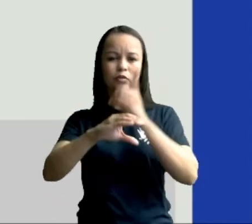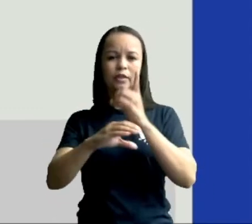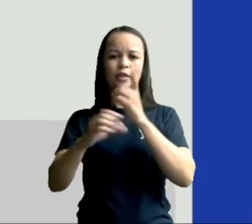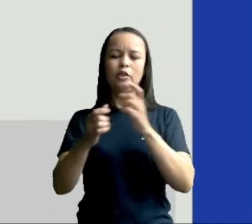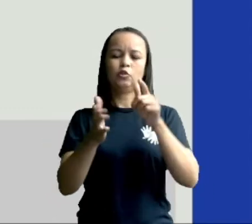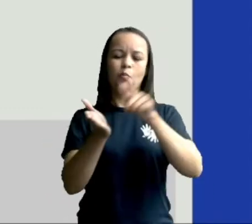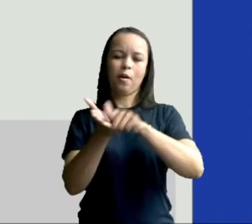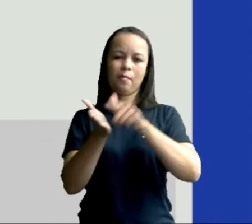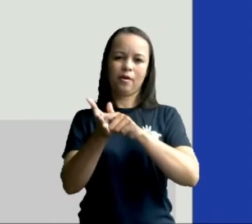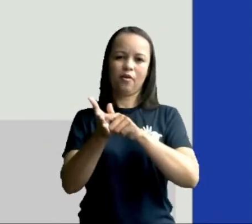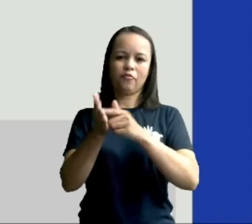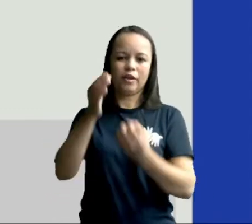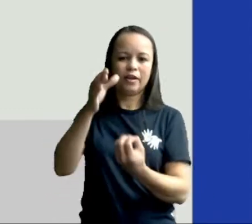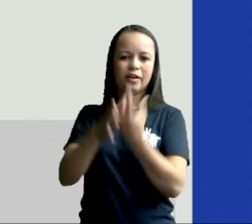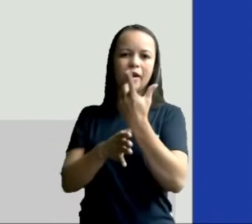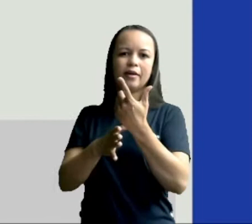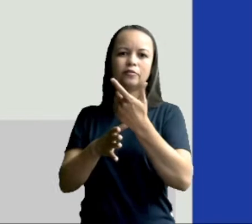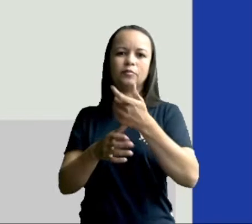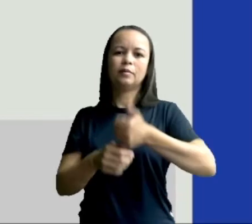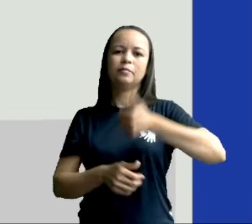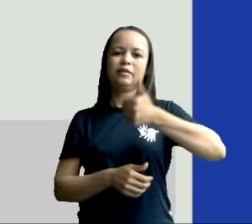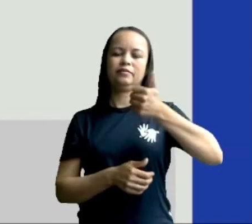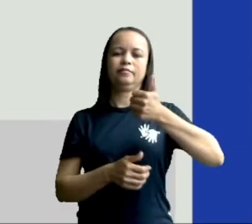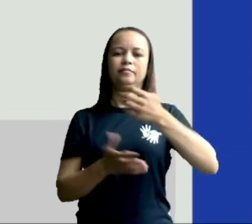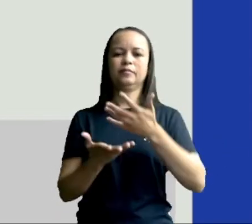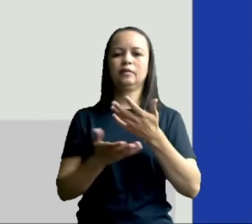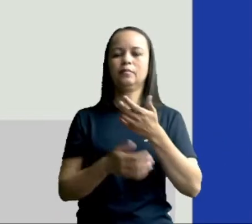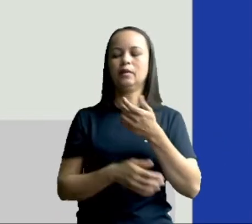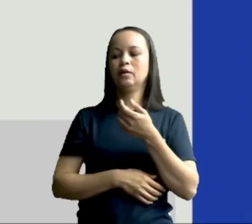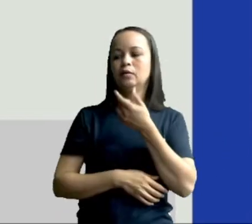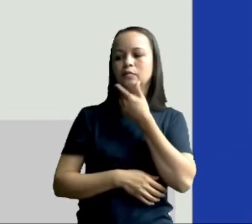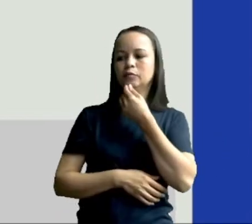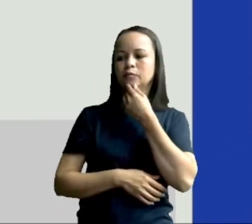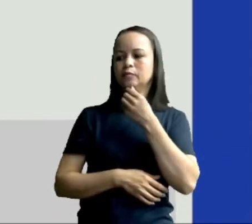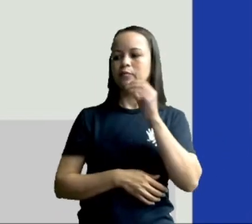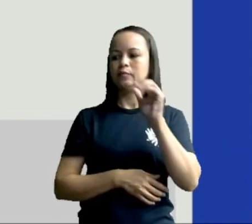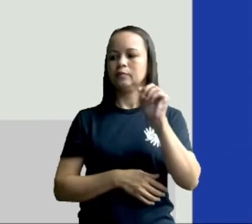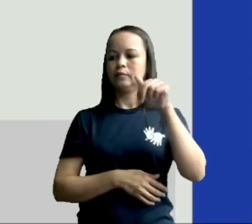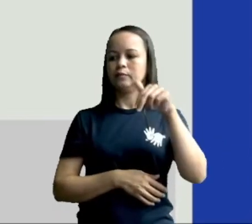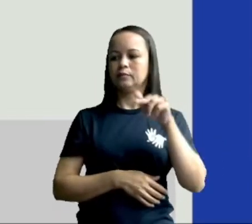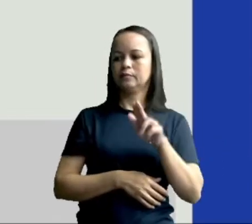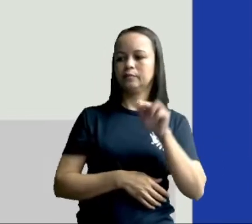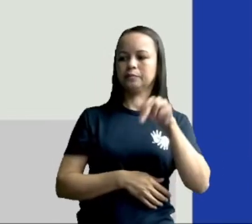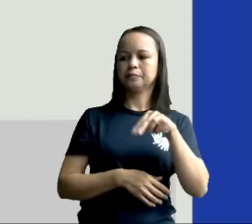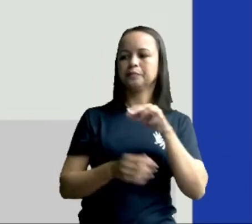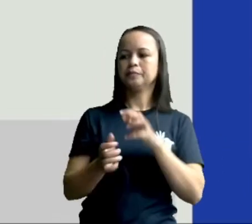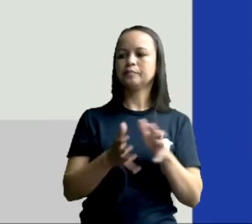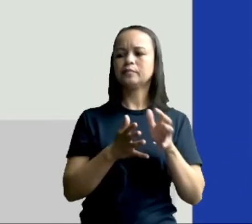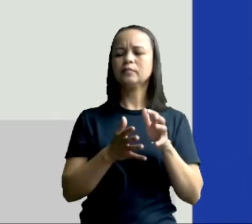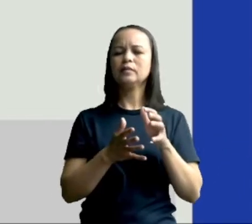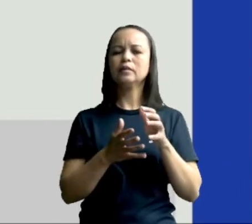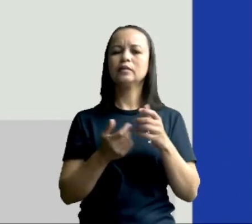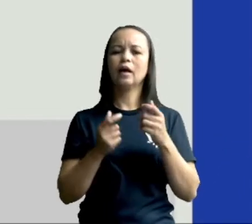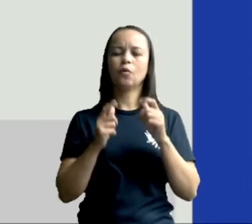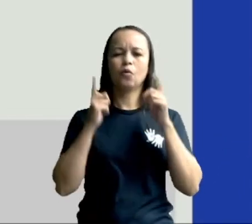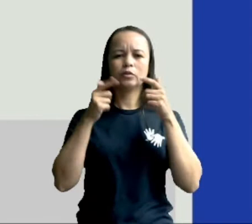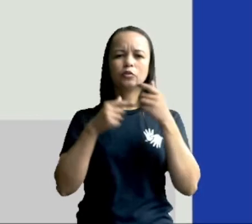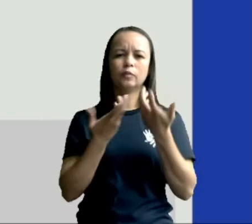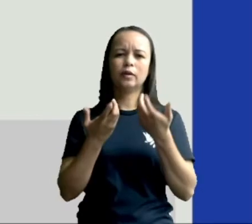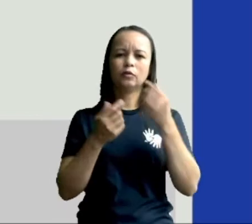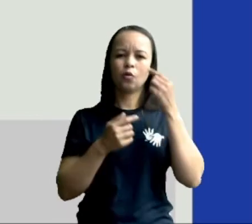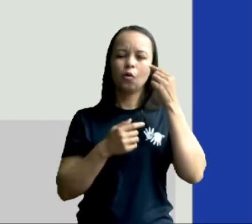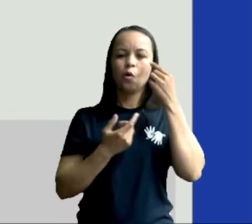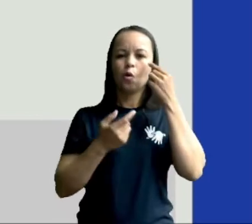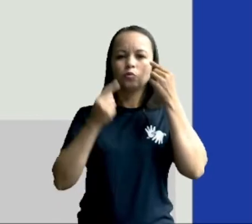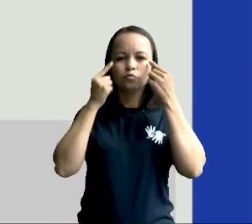pela primeira vez. Olha aí, ó, por Kai Lun, da corte do imperador chinês